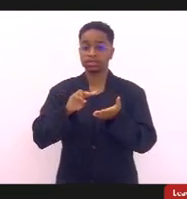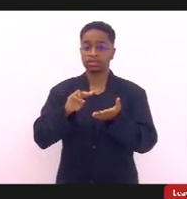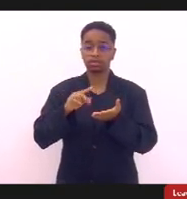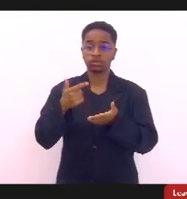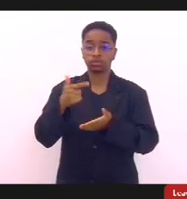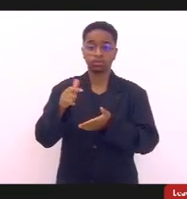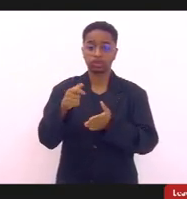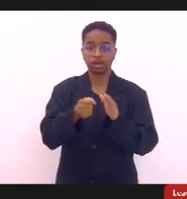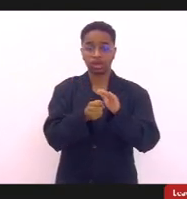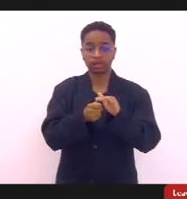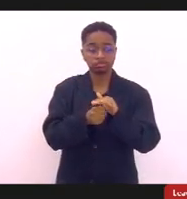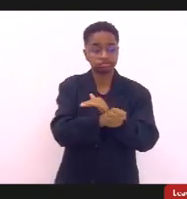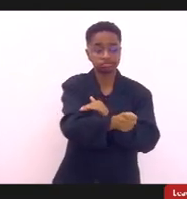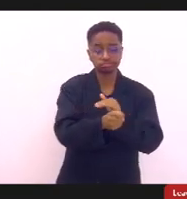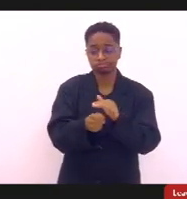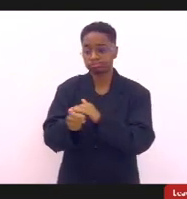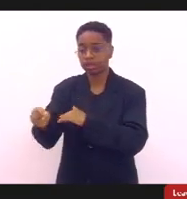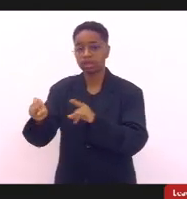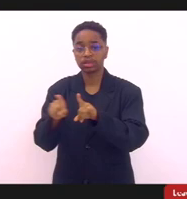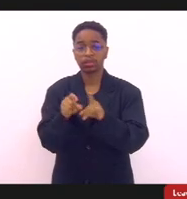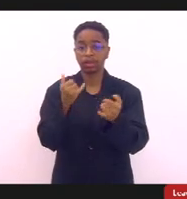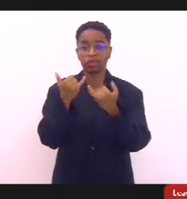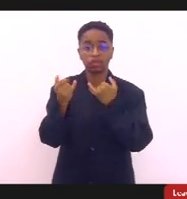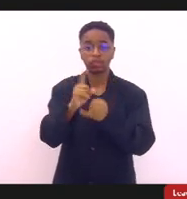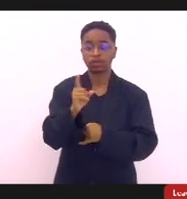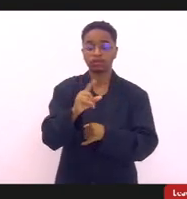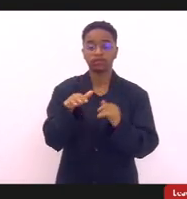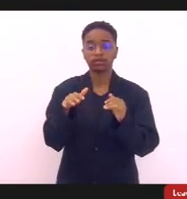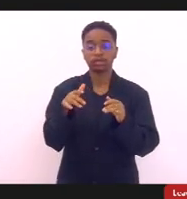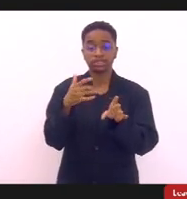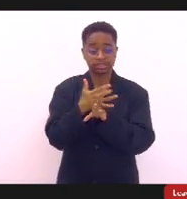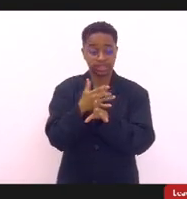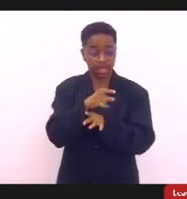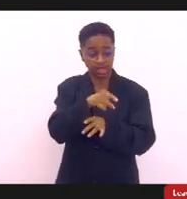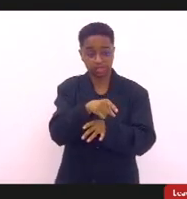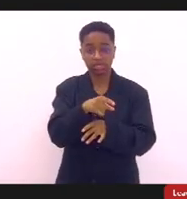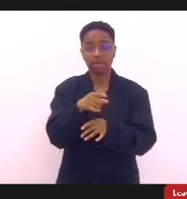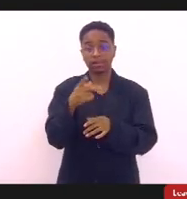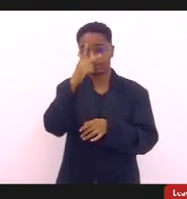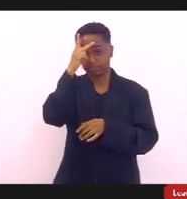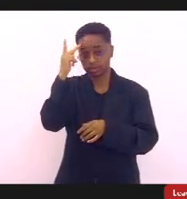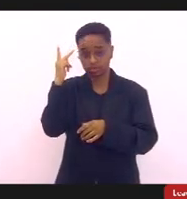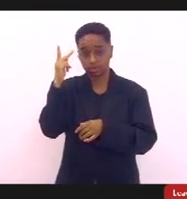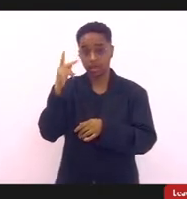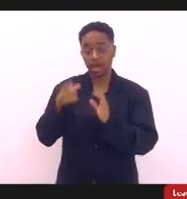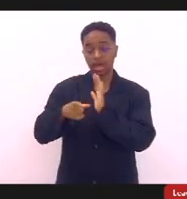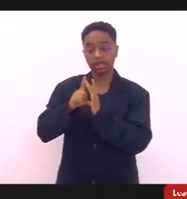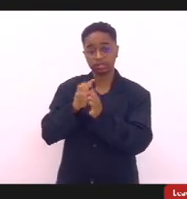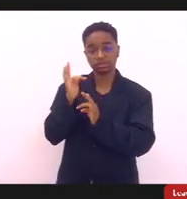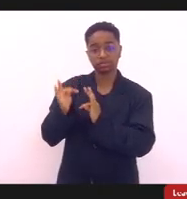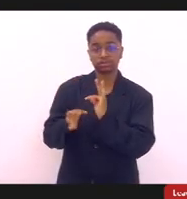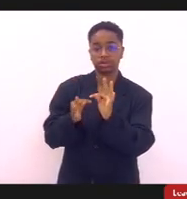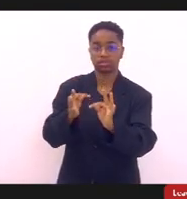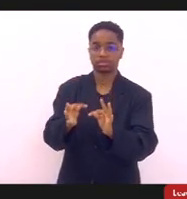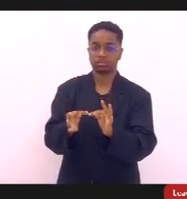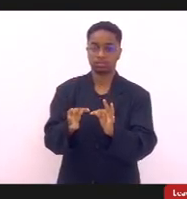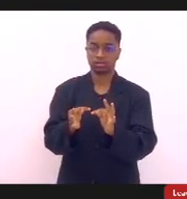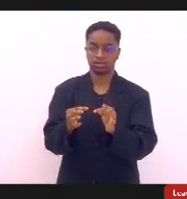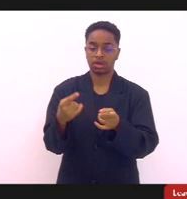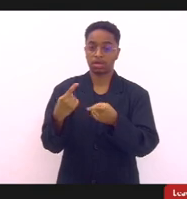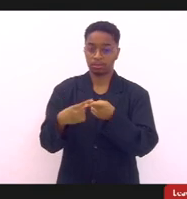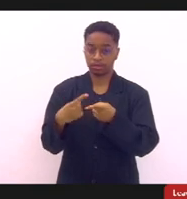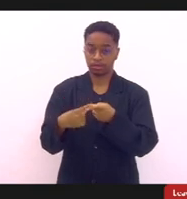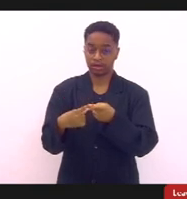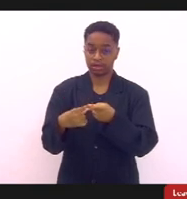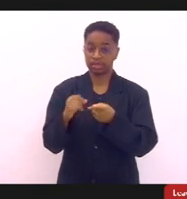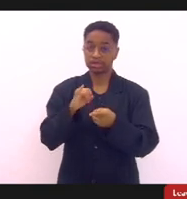direcionado nem informado ao município que ele mora que esse paciente estava em tratamento. Porque quando ele